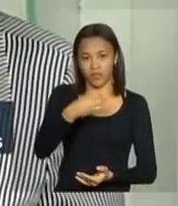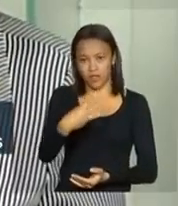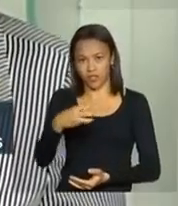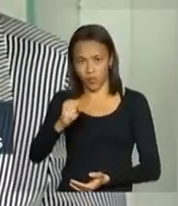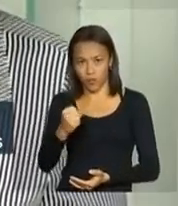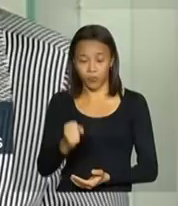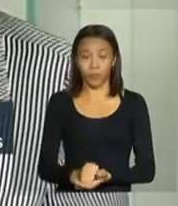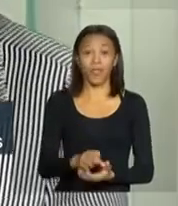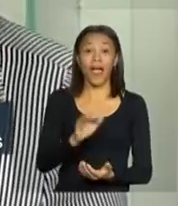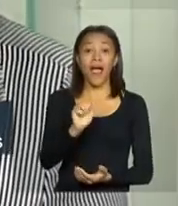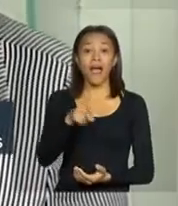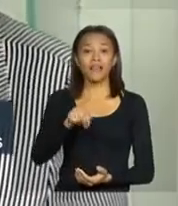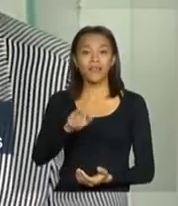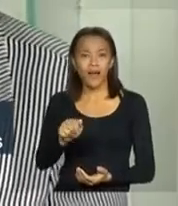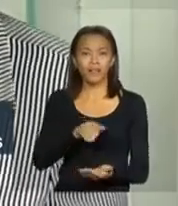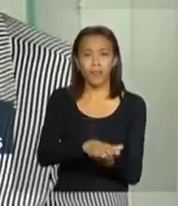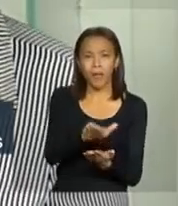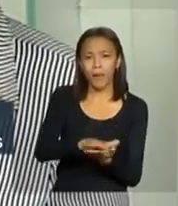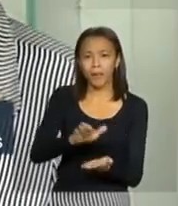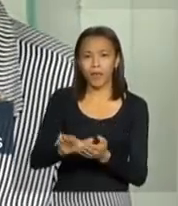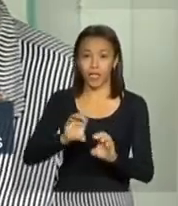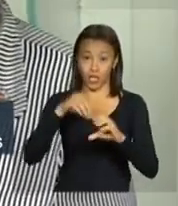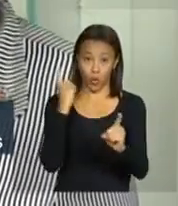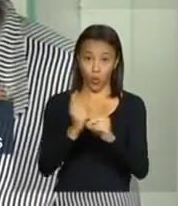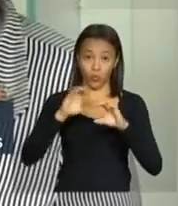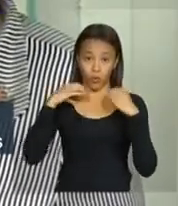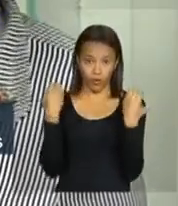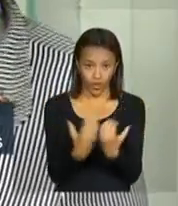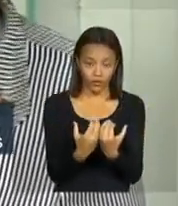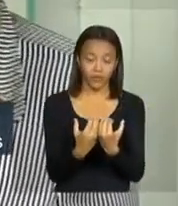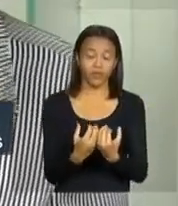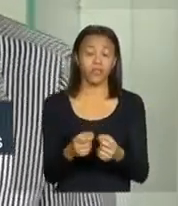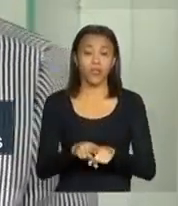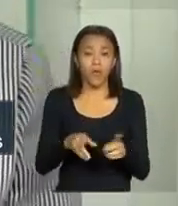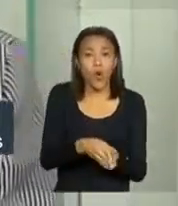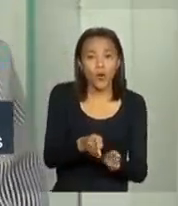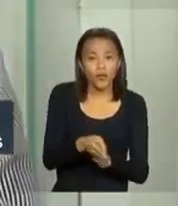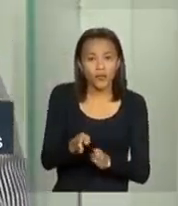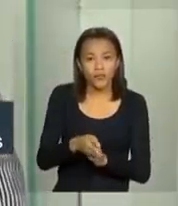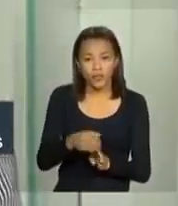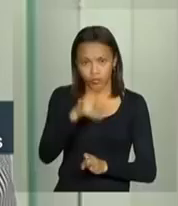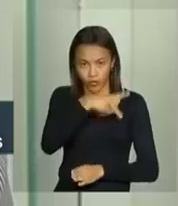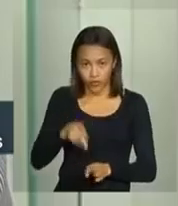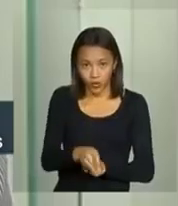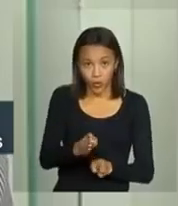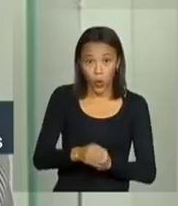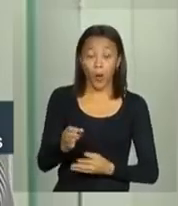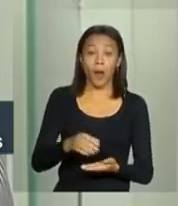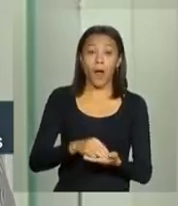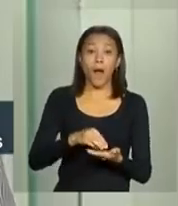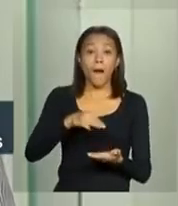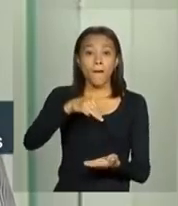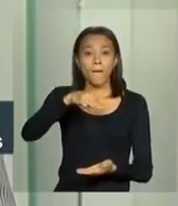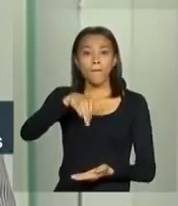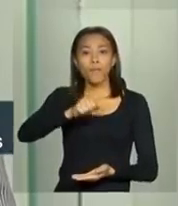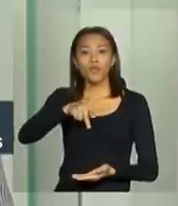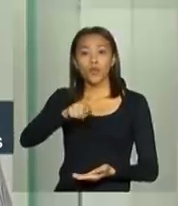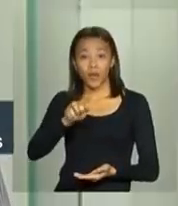de congresso, 346. Orientações realizadas. Monografias de